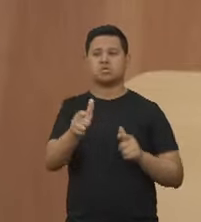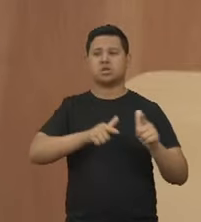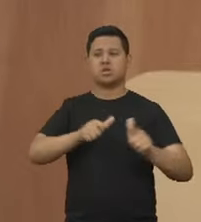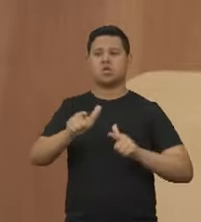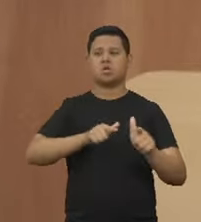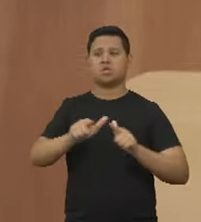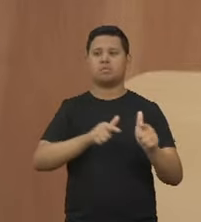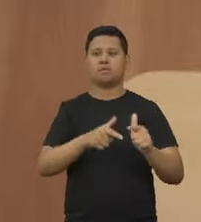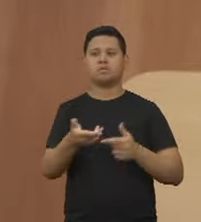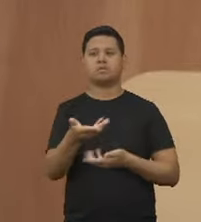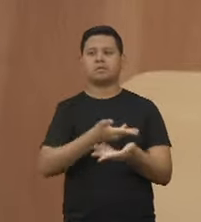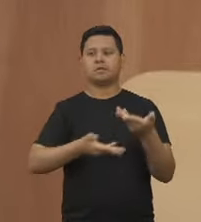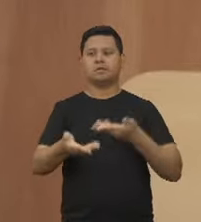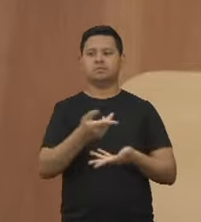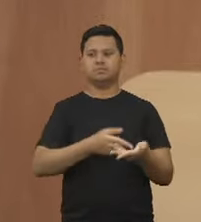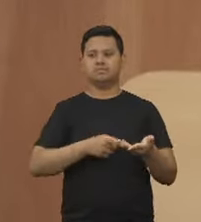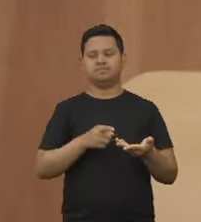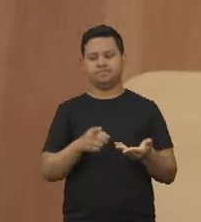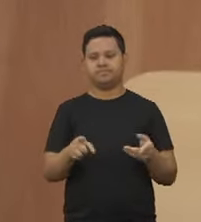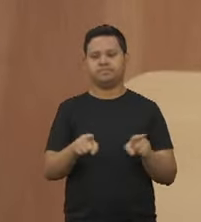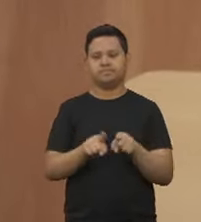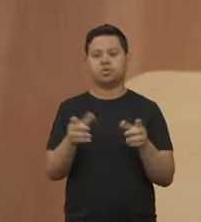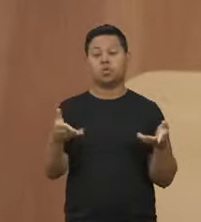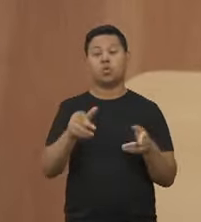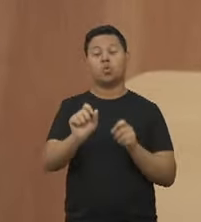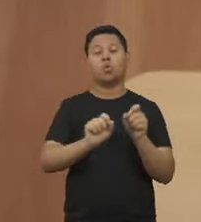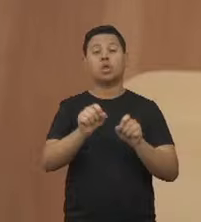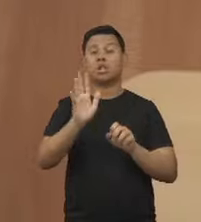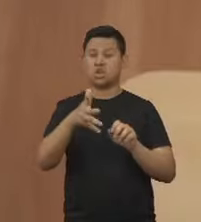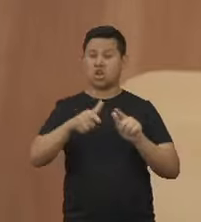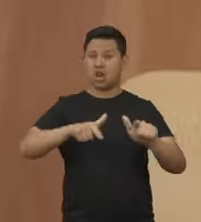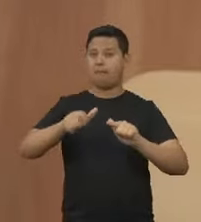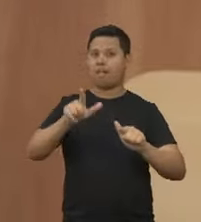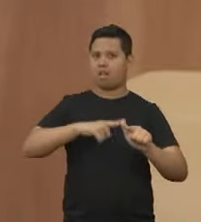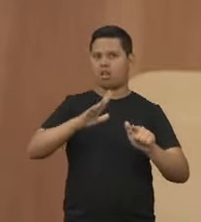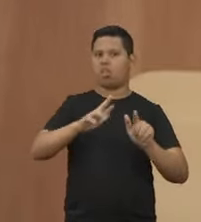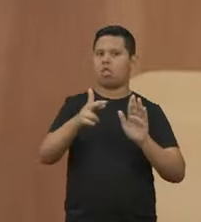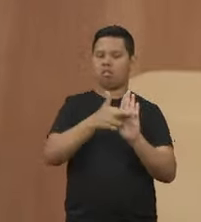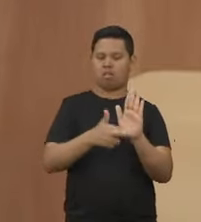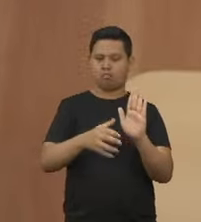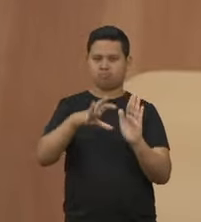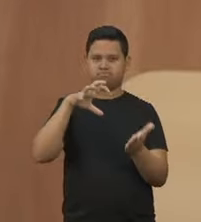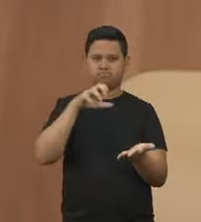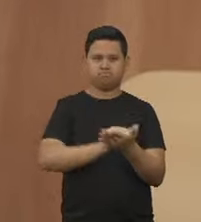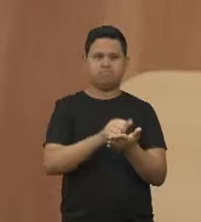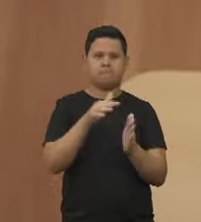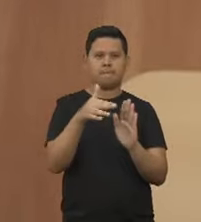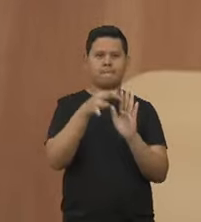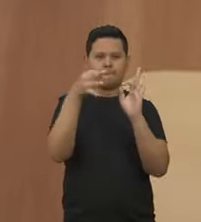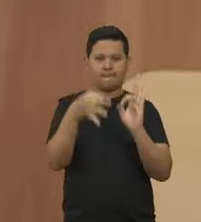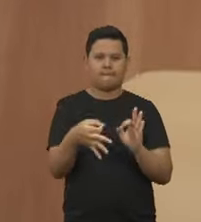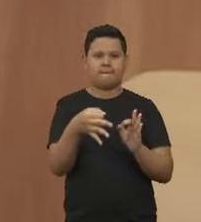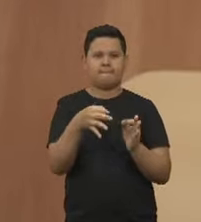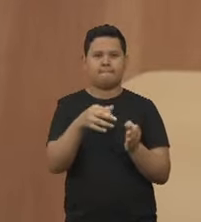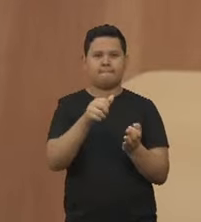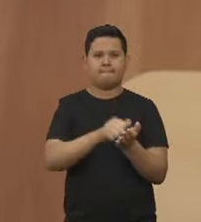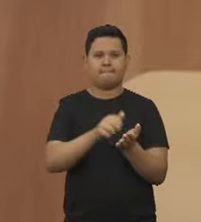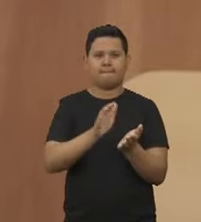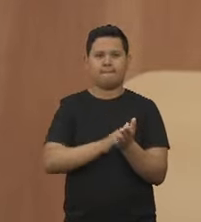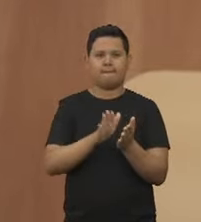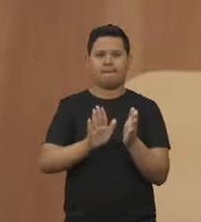citar isso. O Purga, que até hoje trabalha, mas já tem o seu registro, a sua carroça já é registrada, tem o cuidado com o